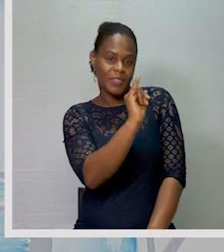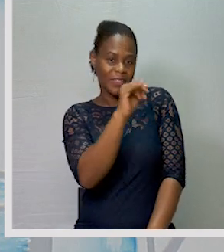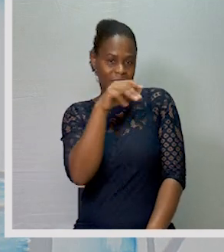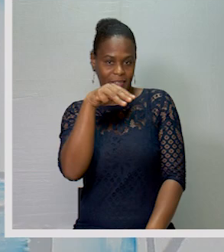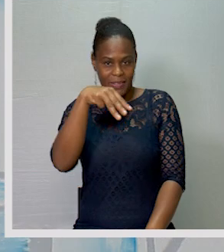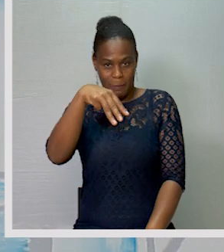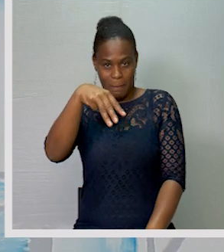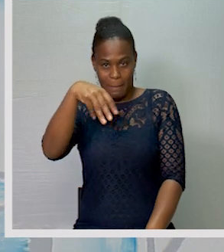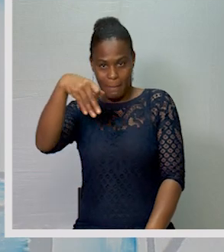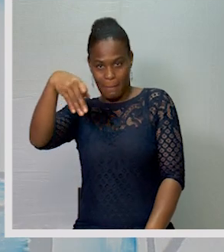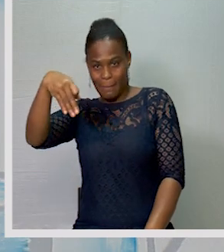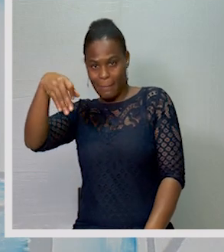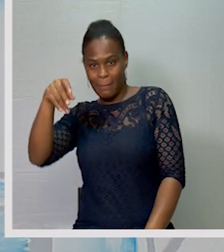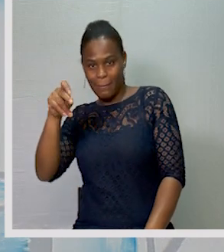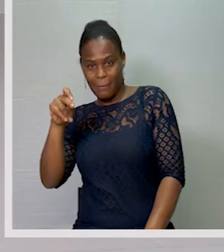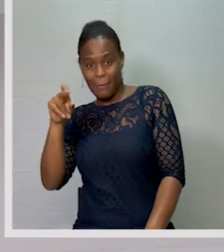ímpar.